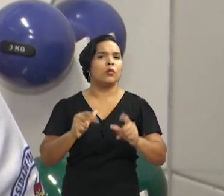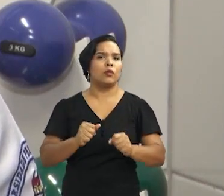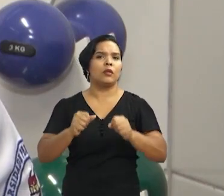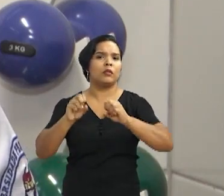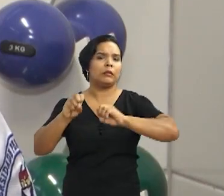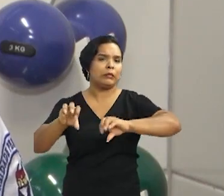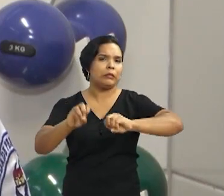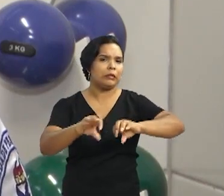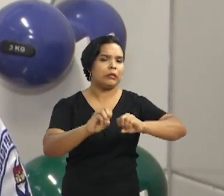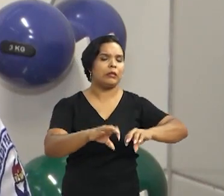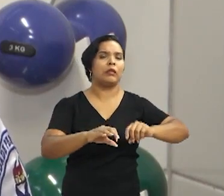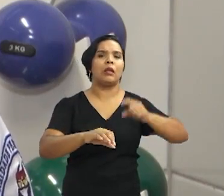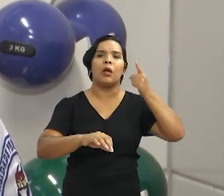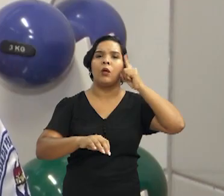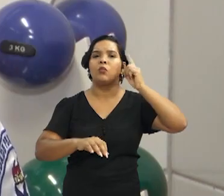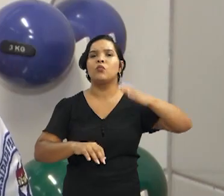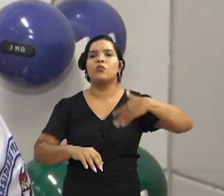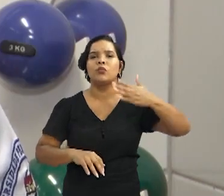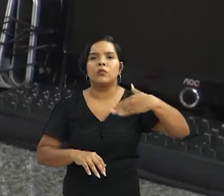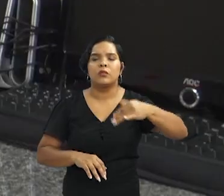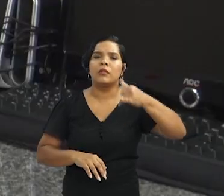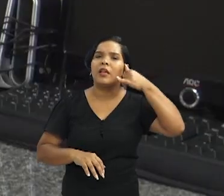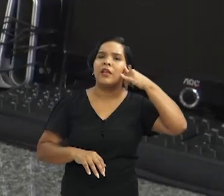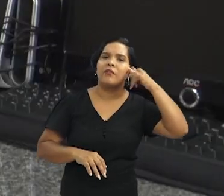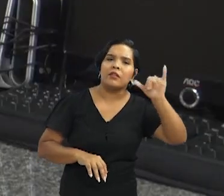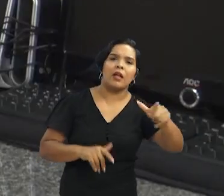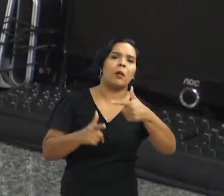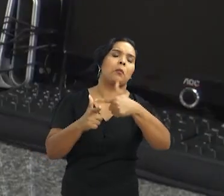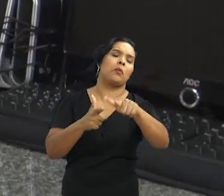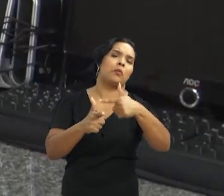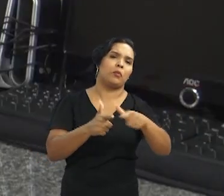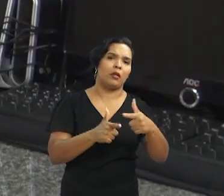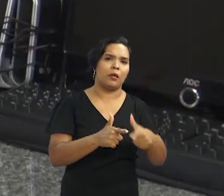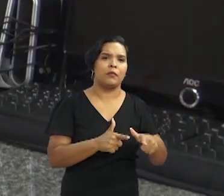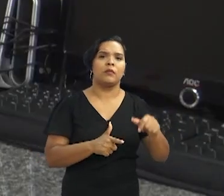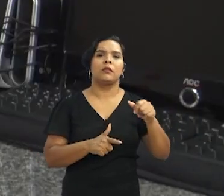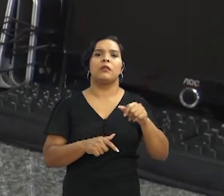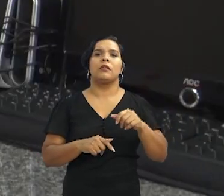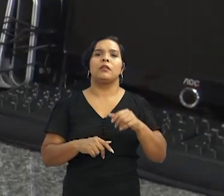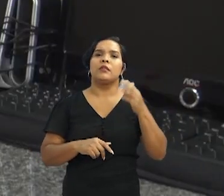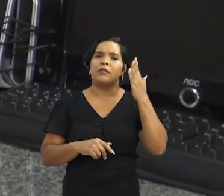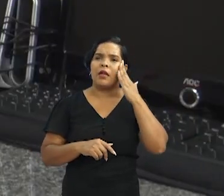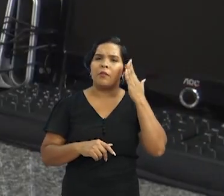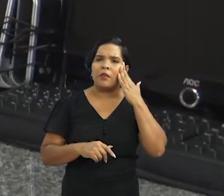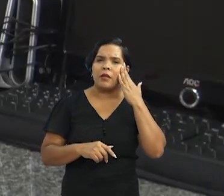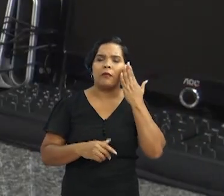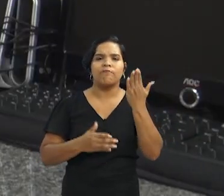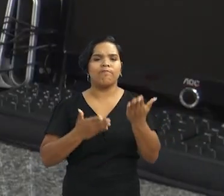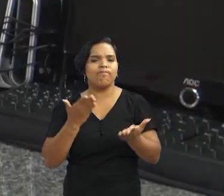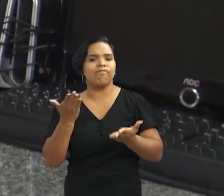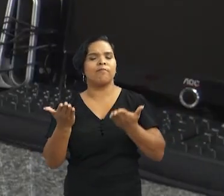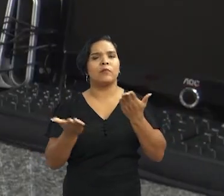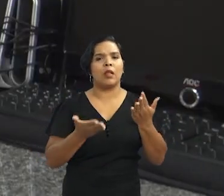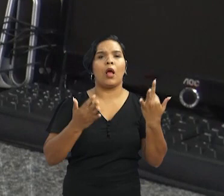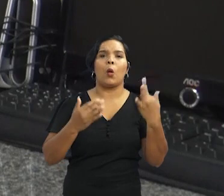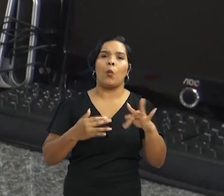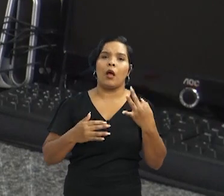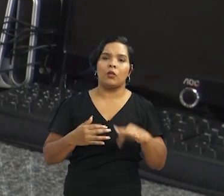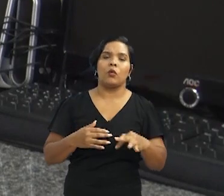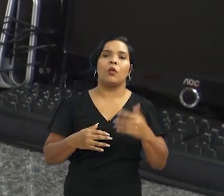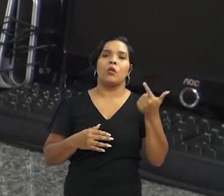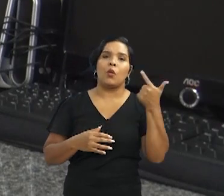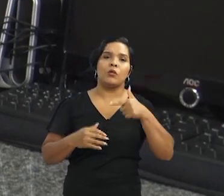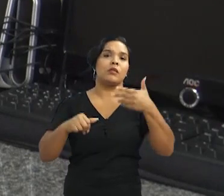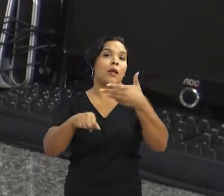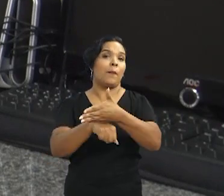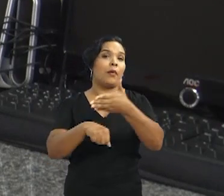conceitos e tudo que a gente passa aqui para elas no dia a dia, a fim de evitar gatilhos, a fim de saber lidar melhor com sua dor e,